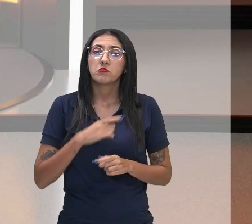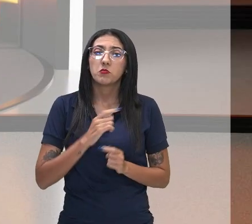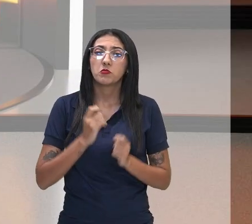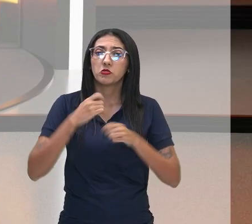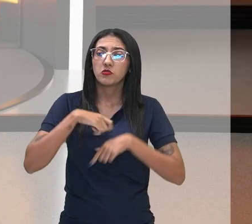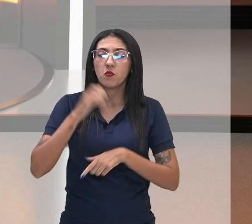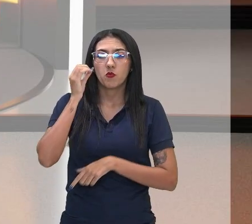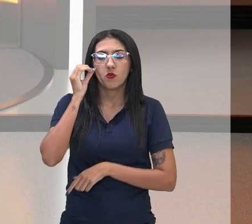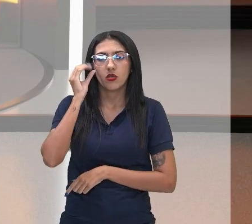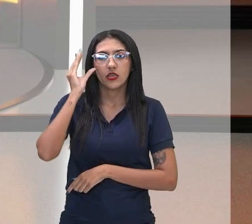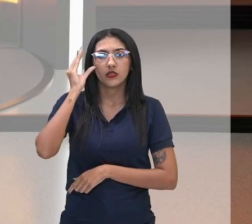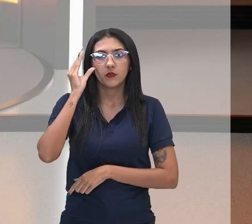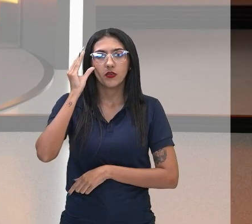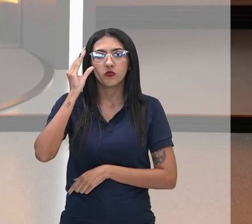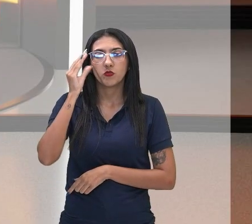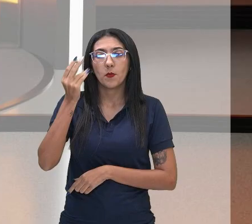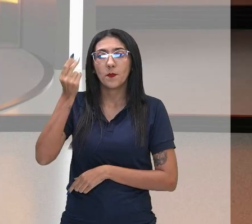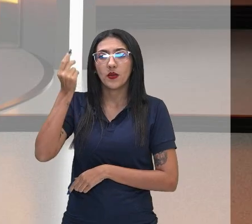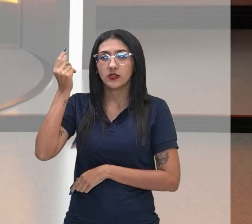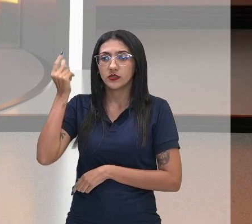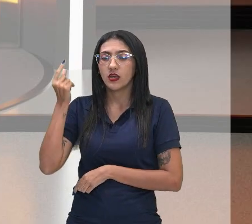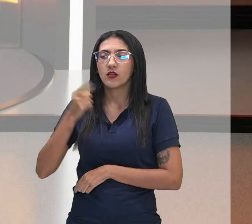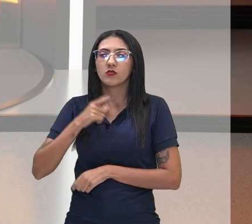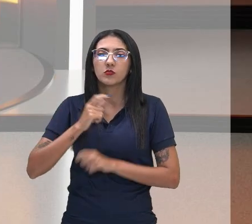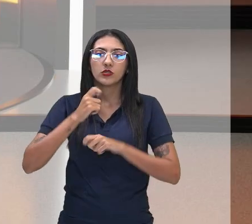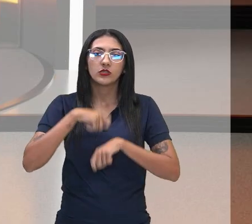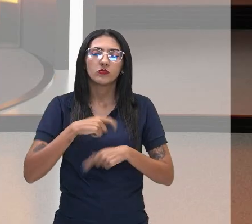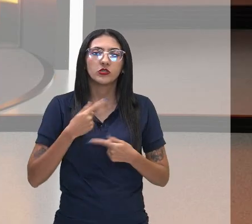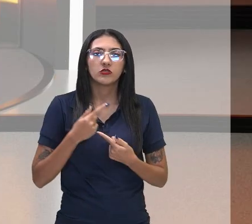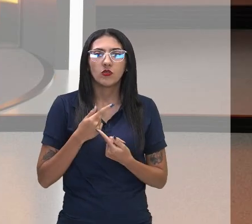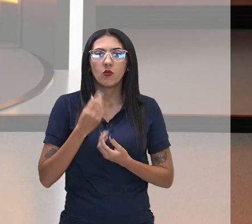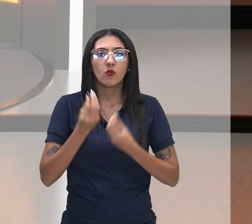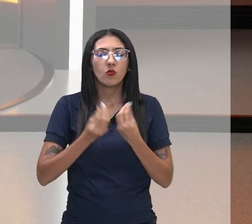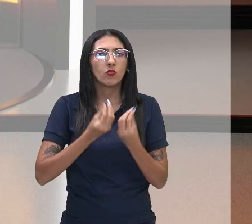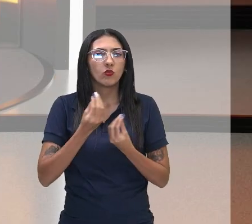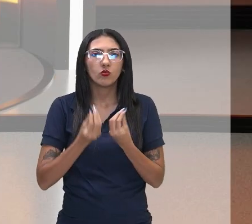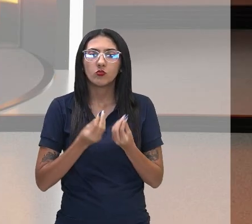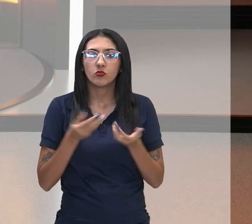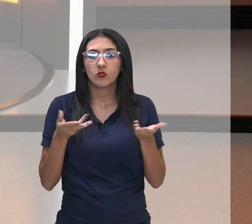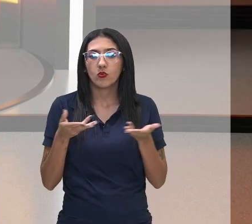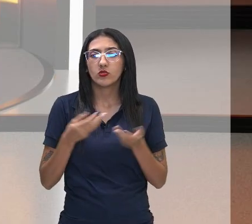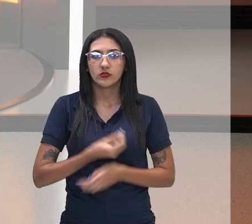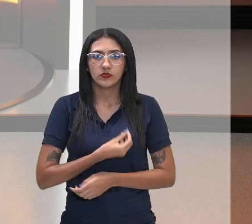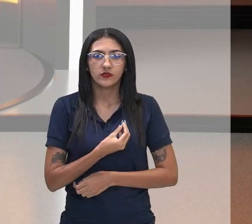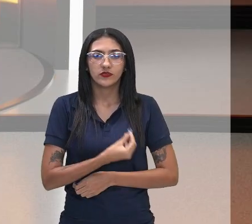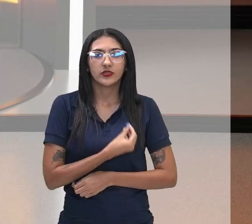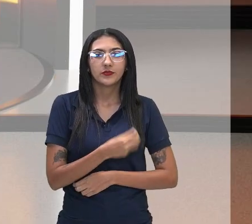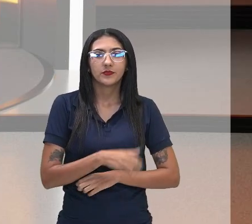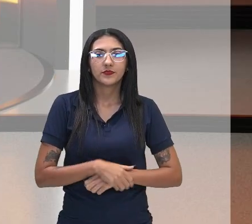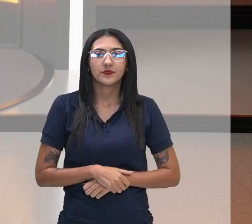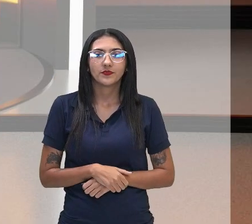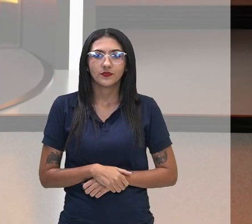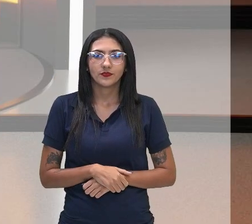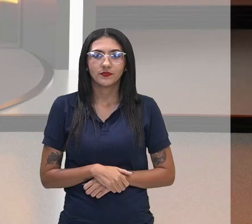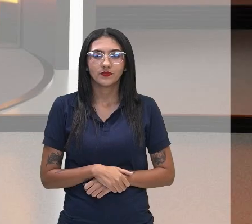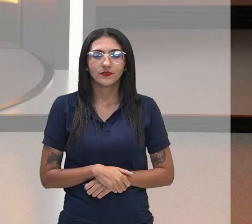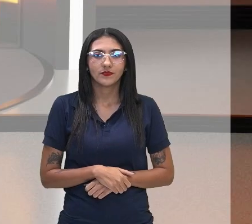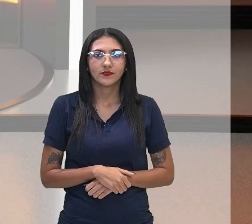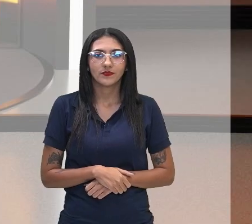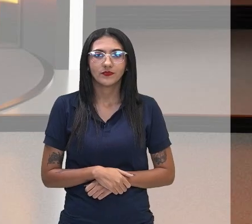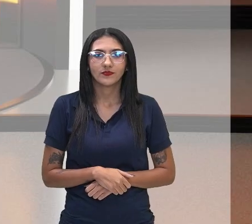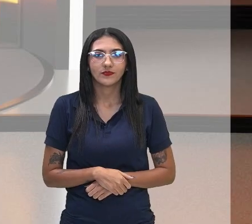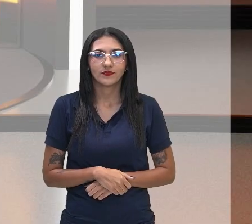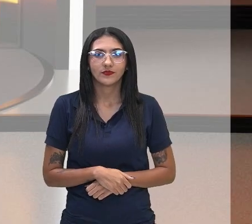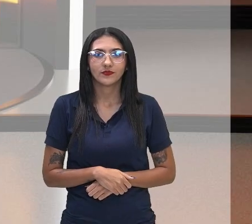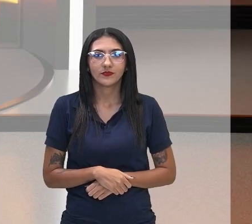esse passado para significar o nosso presente. E vamos nos aprofundar um pouco